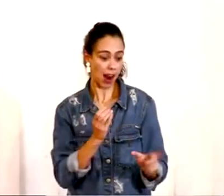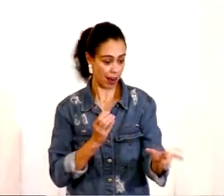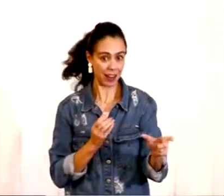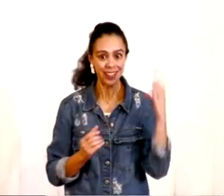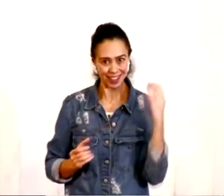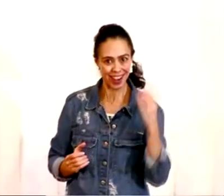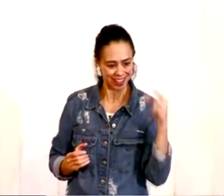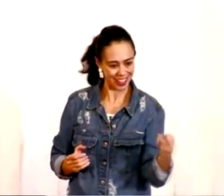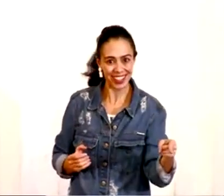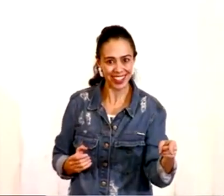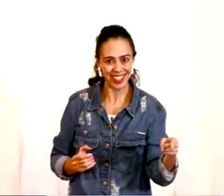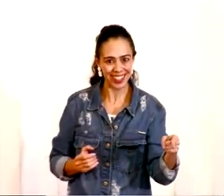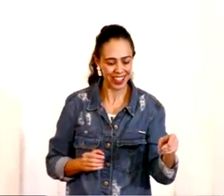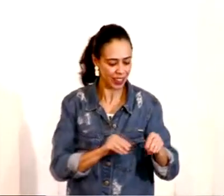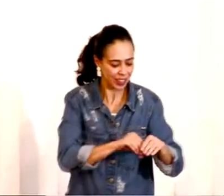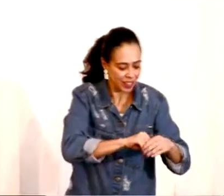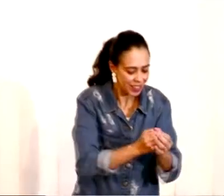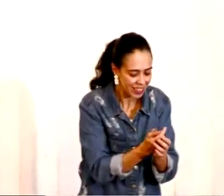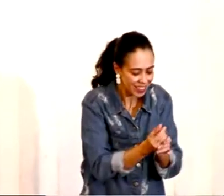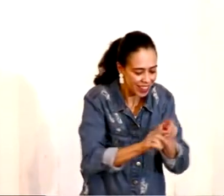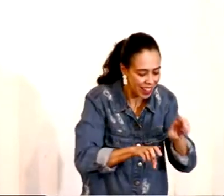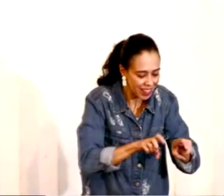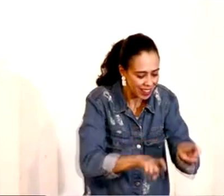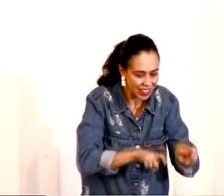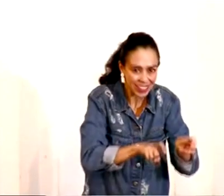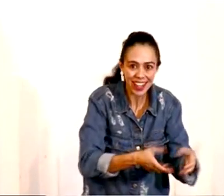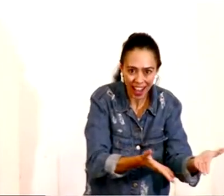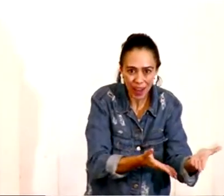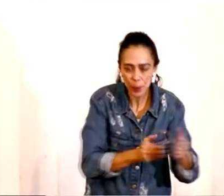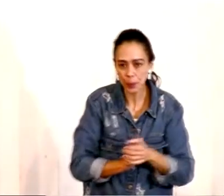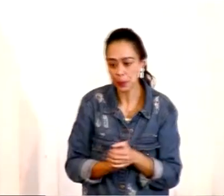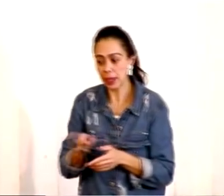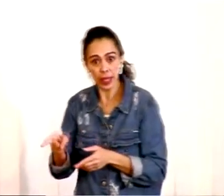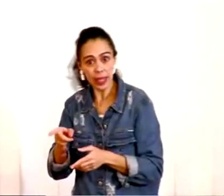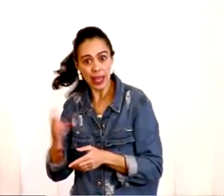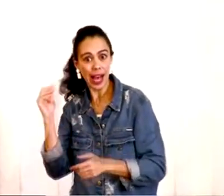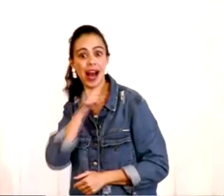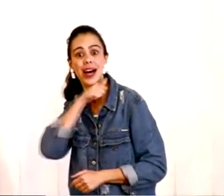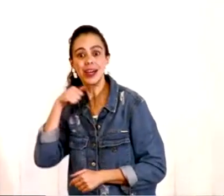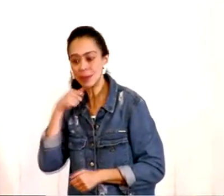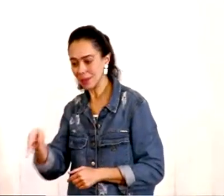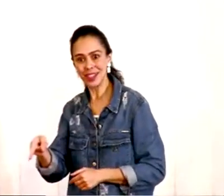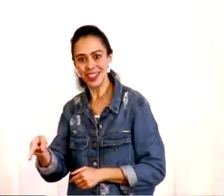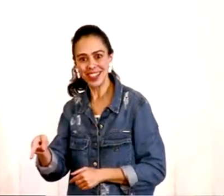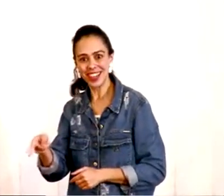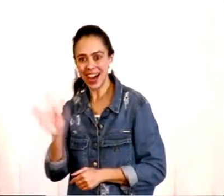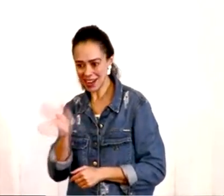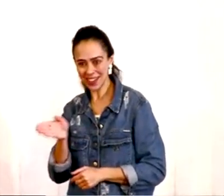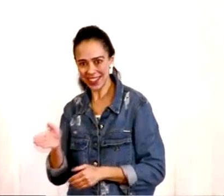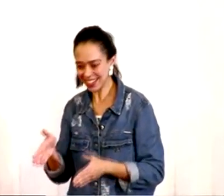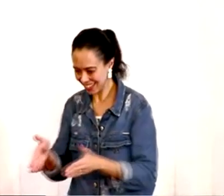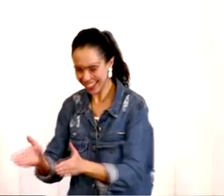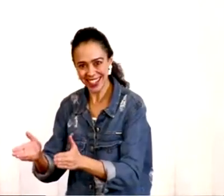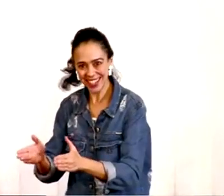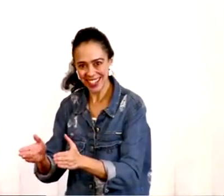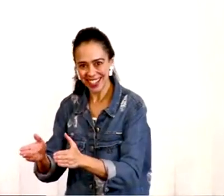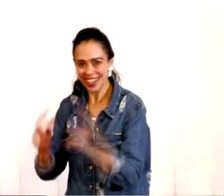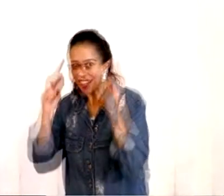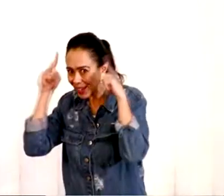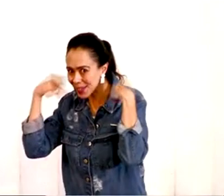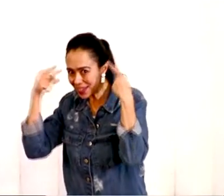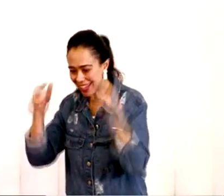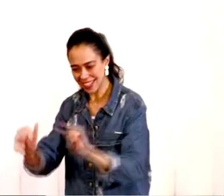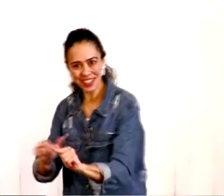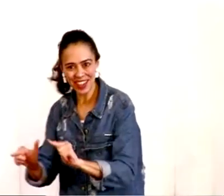cuidador, o pastor de ovelhas. E aqui o texto nos mostra agora um conflito entre essas duas sementes. E